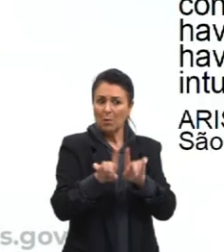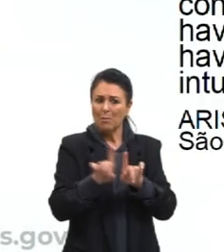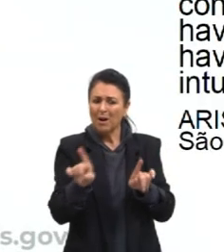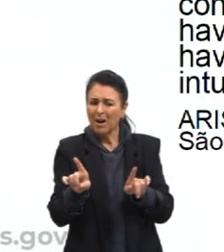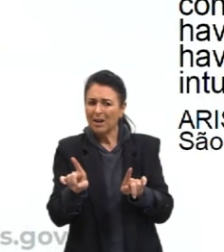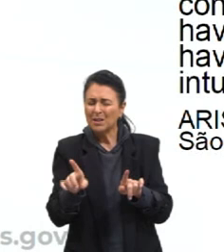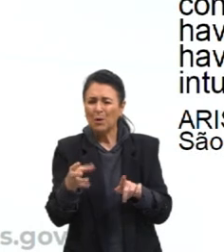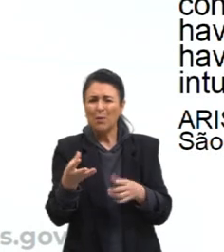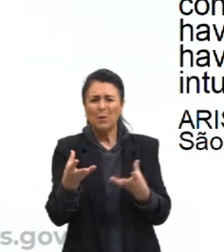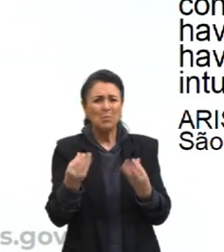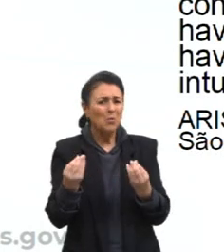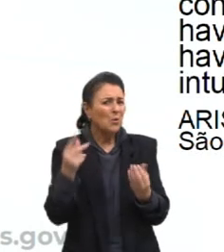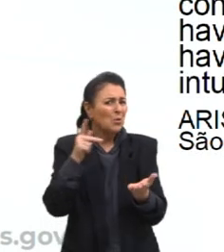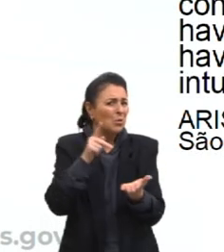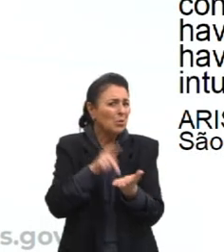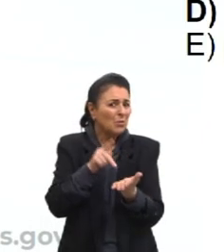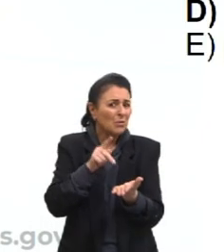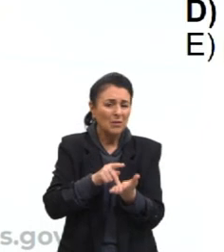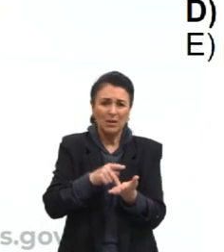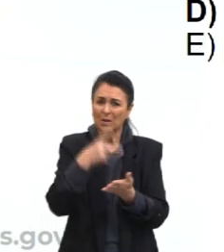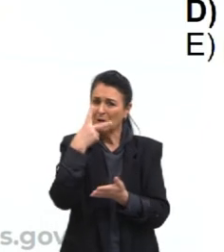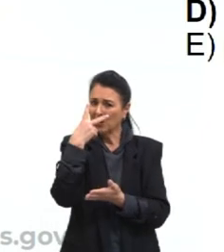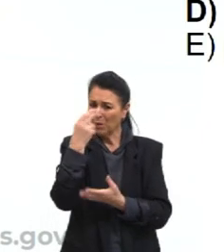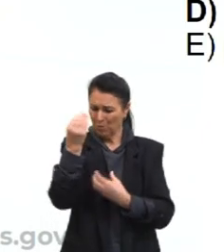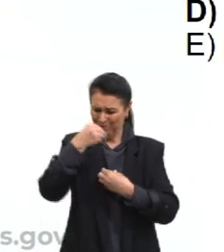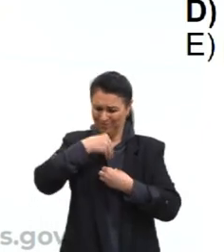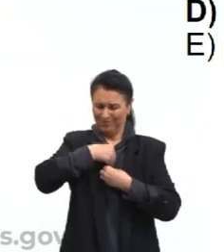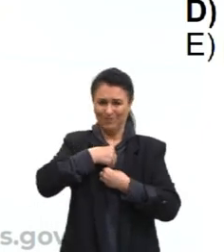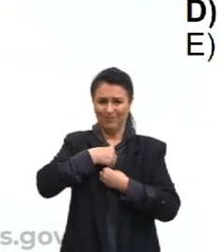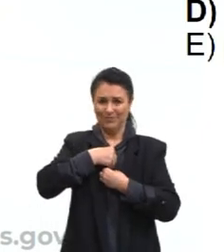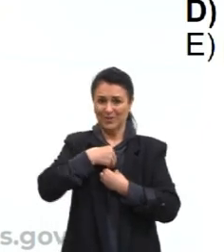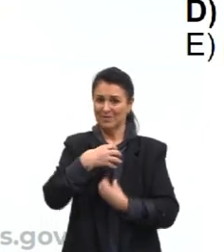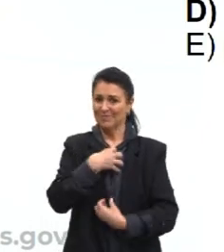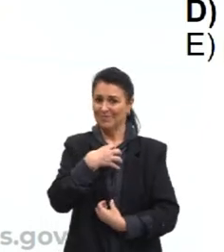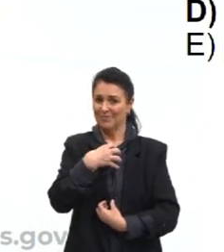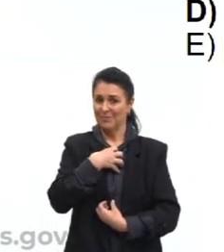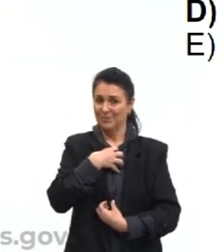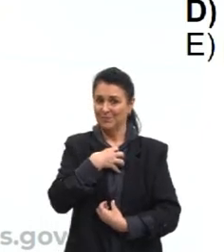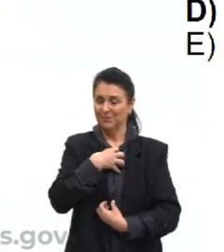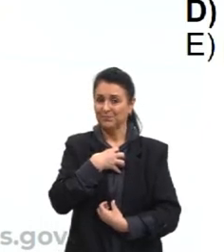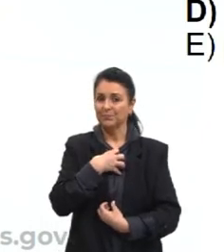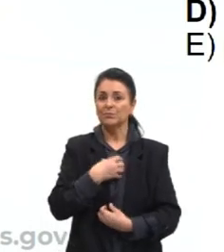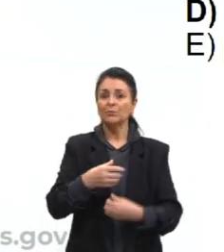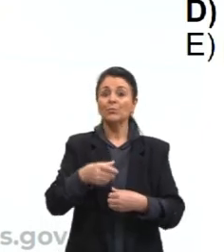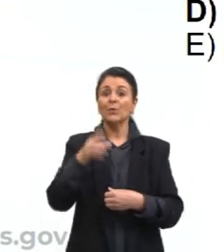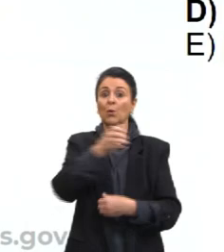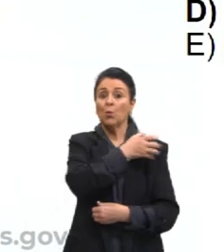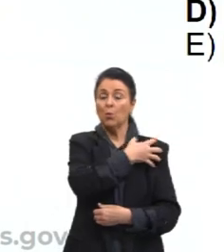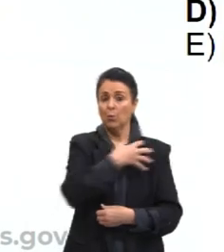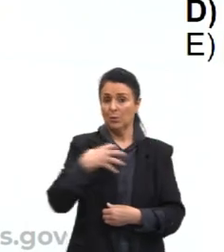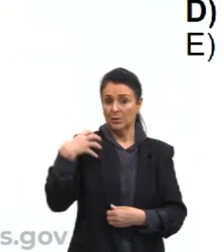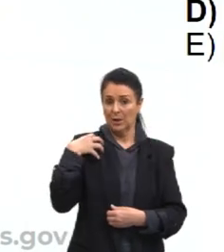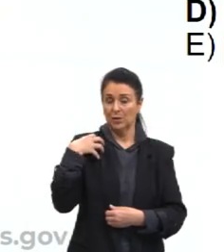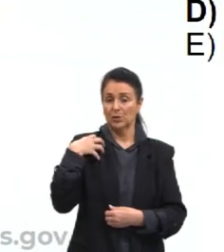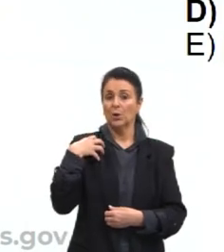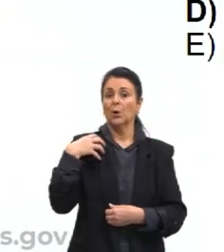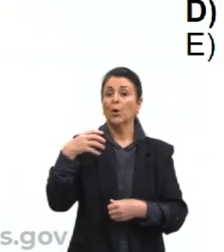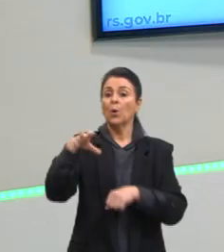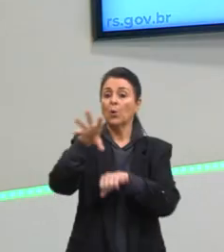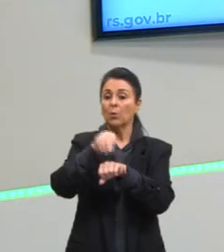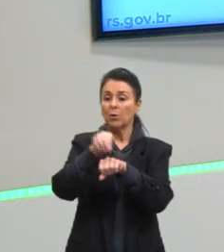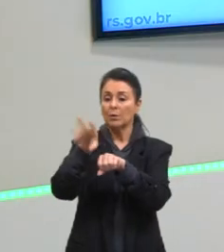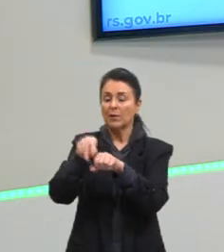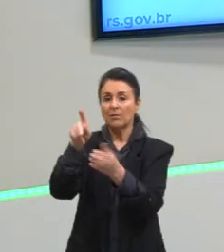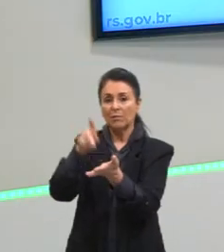aqui não é tão verdadeiro como a intuição tão pro Aristóteles o conhecimento verdadeiro conhecimento